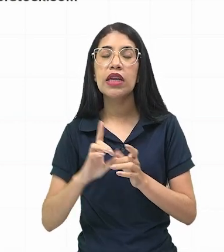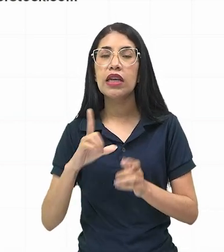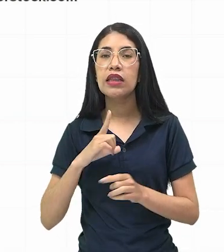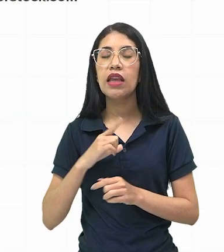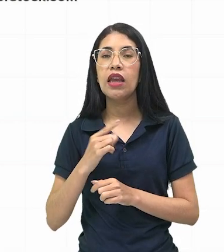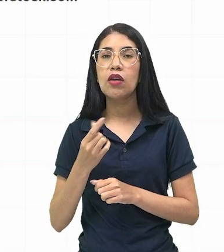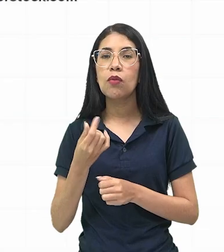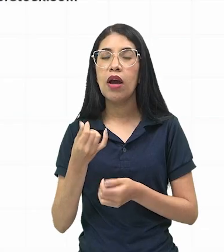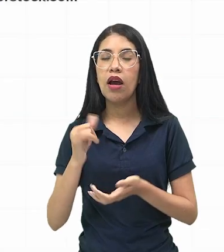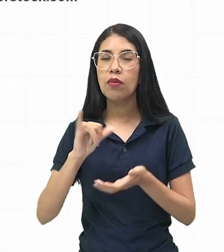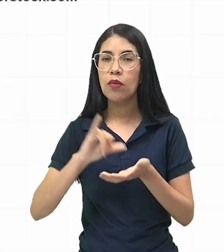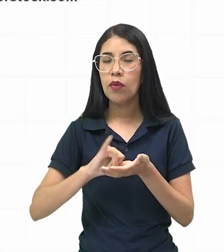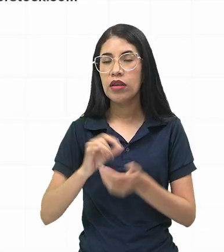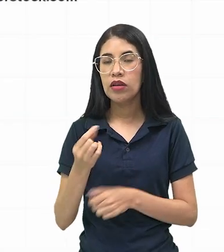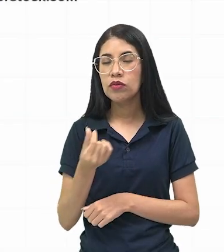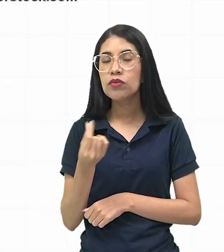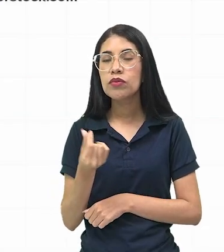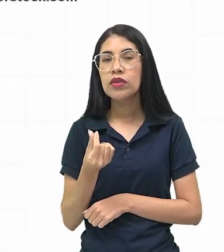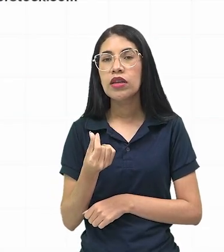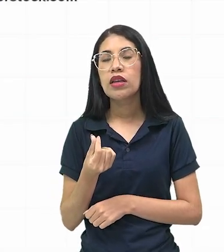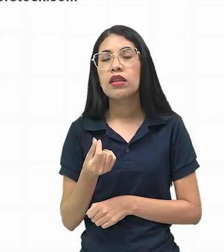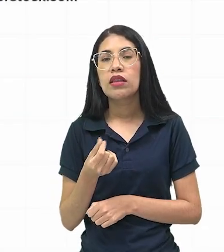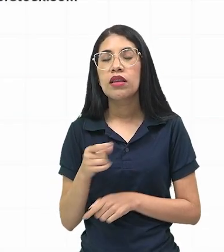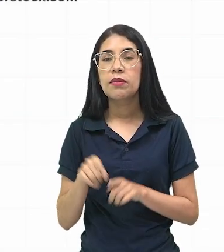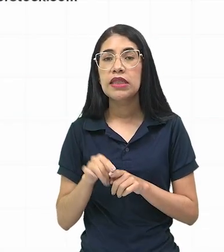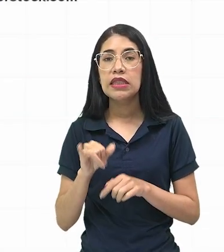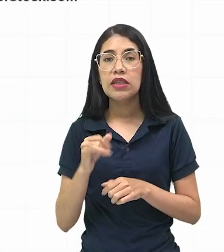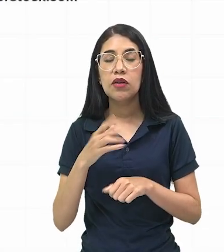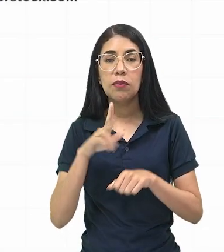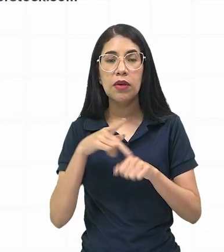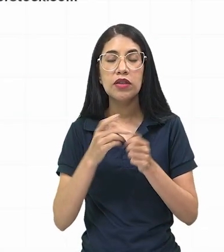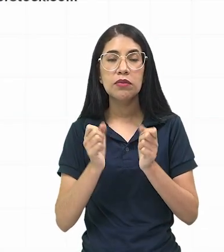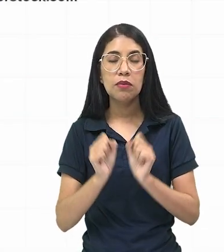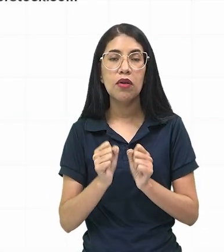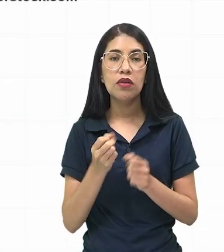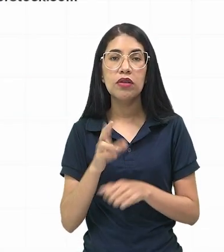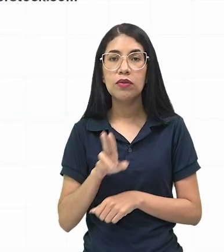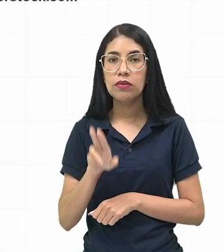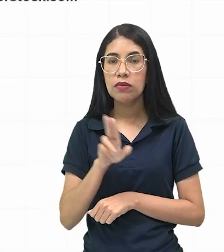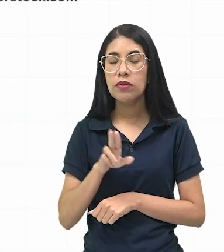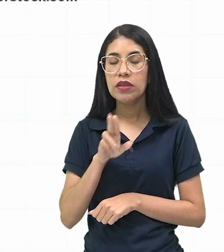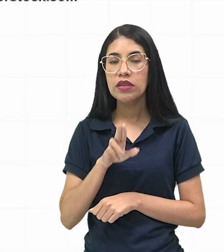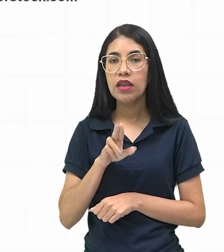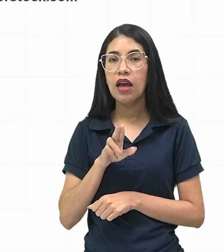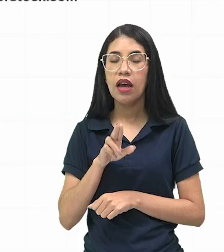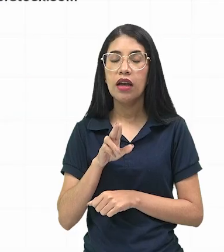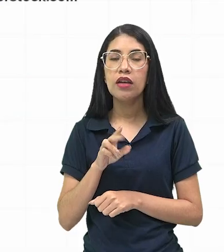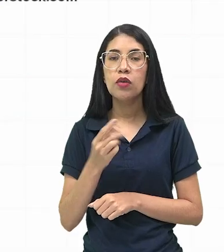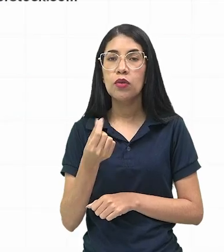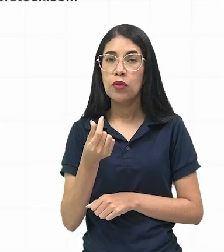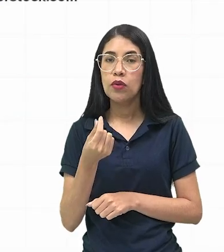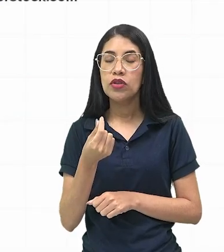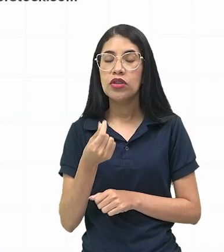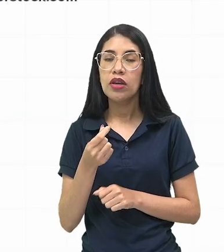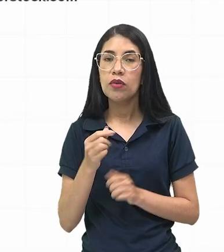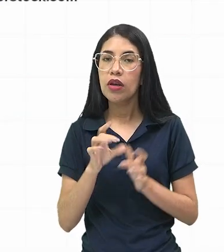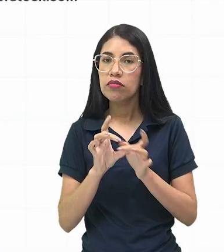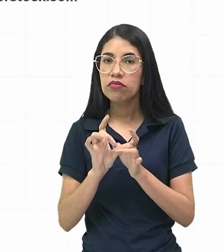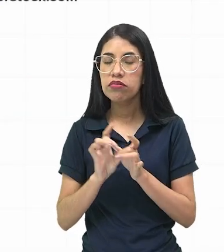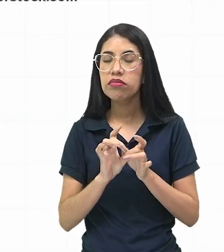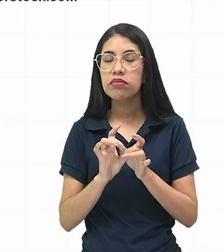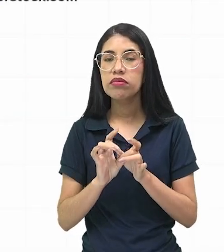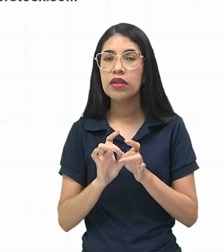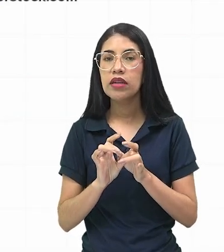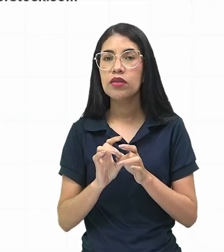moeda única. Ou seja, os países que assim desejarem, né, eles podem usar a moeda, o dinheiro, né, utilizado pelo